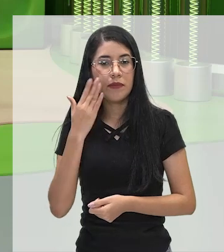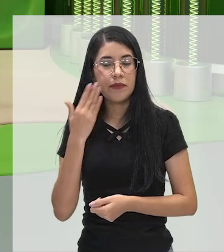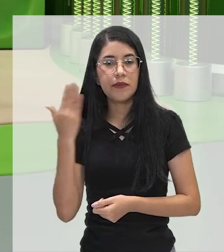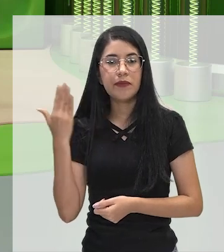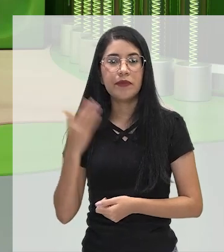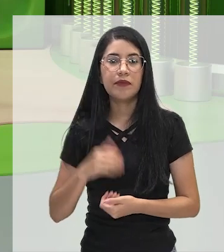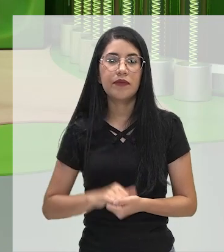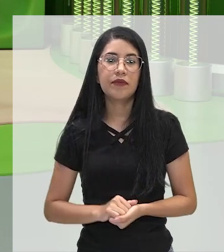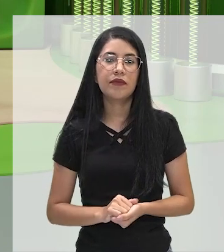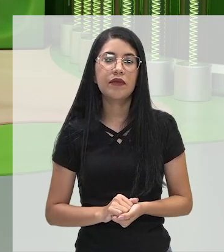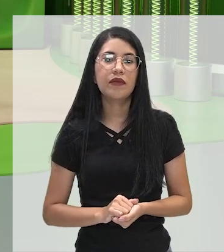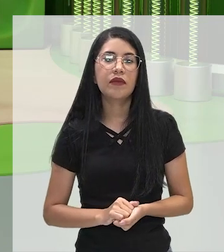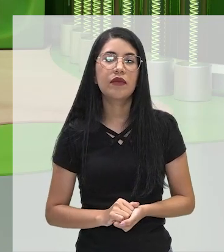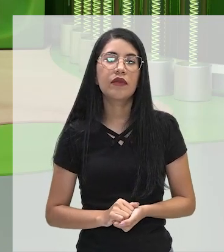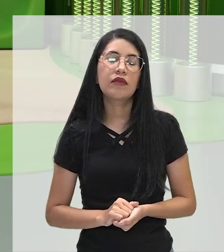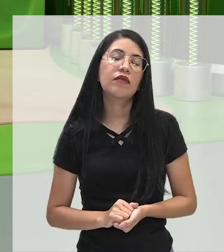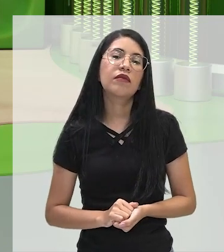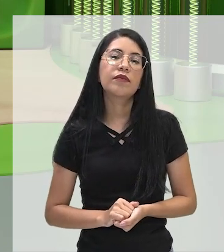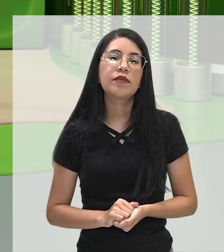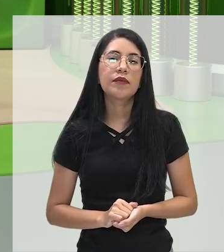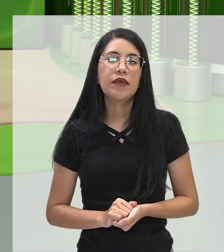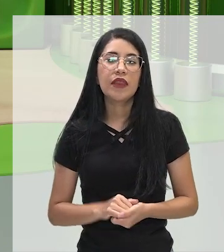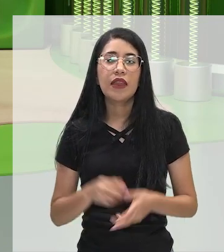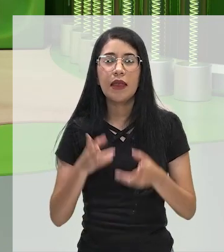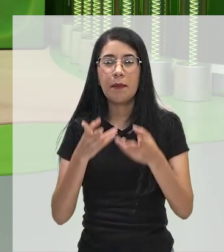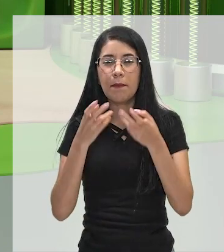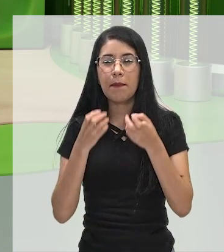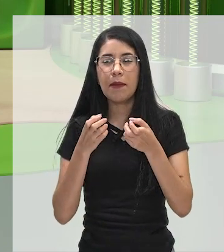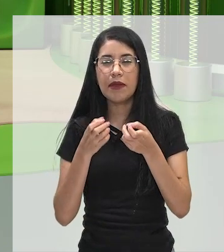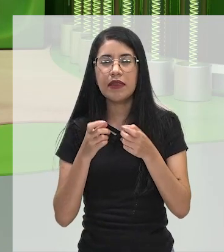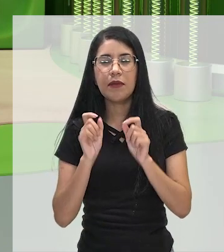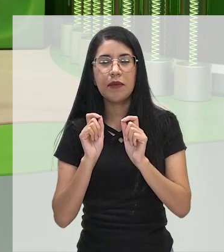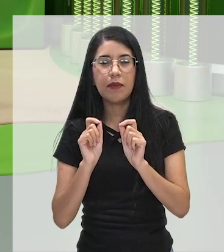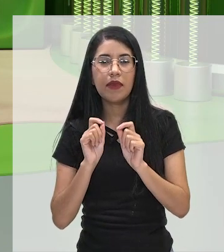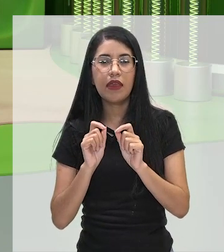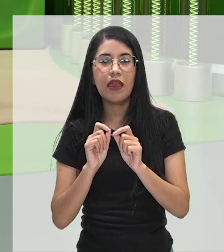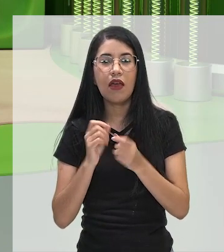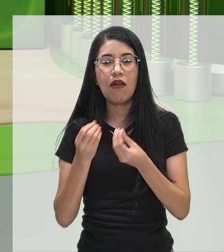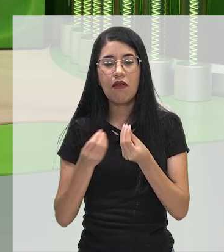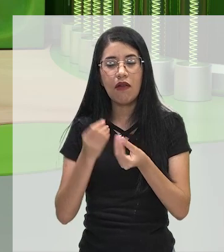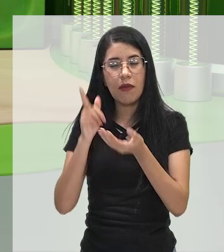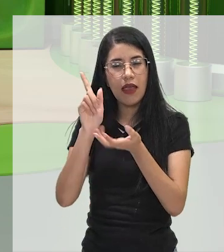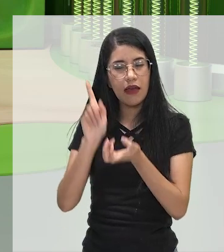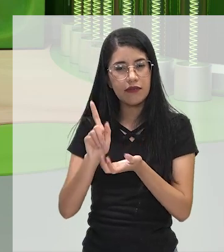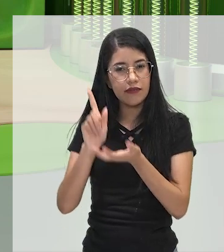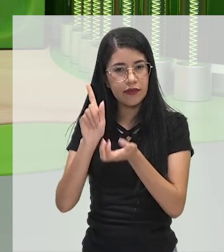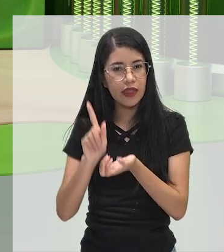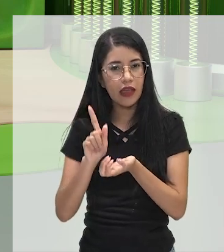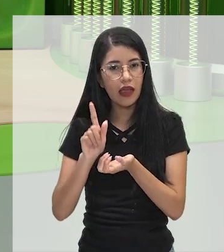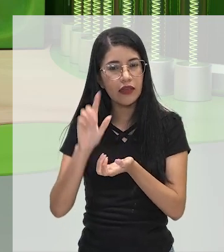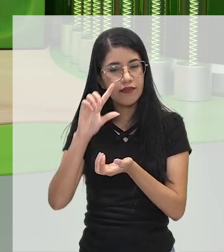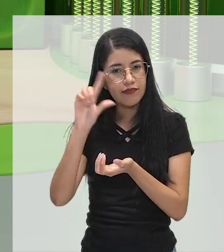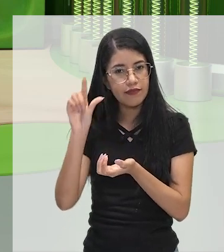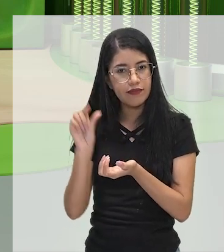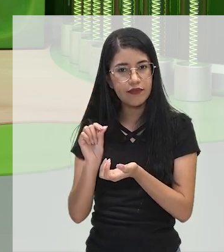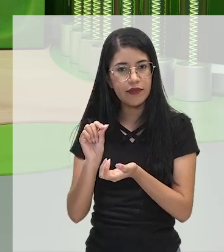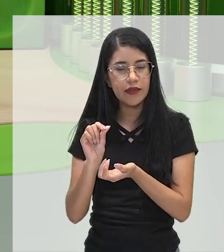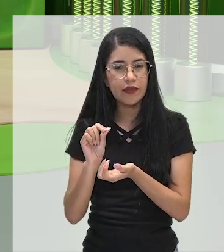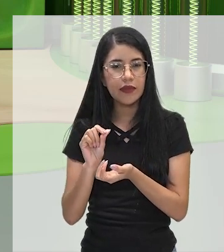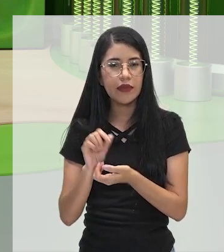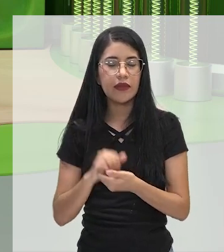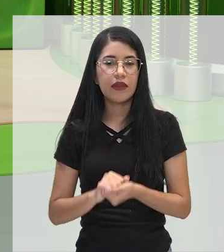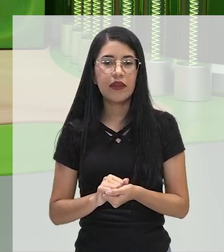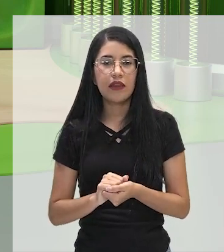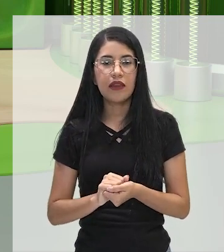visualizar. Ó. Nós temos, nesse outro ponto, a gente consegue observar a gravidade da Lua. Está vendo essa seta em amarelo aqui? Ó?